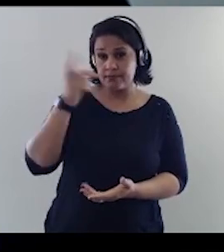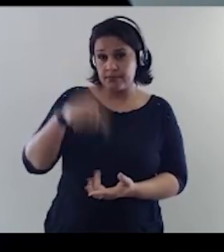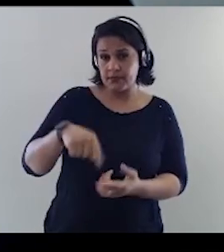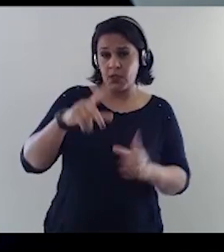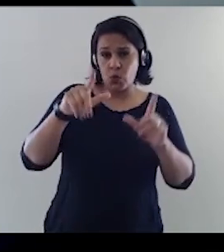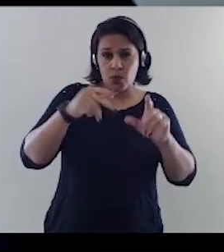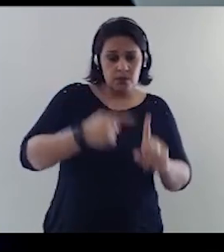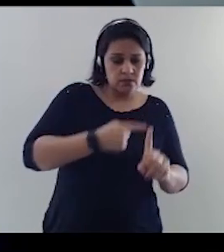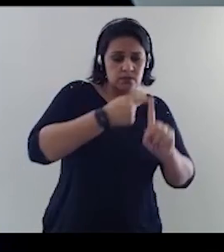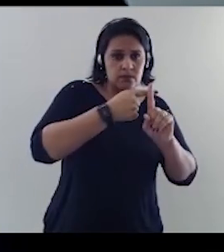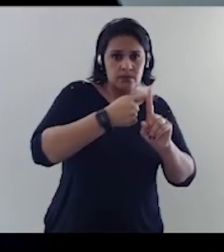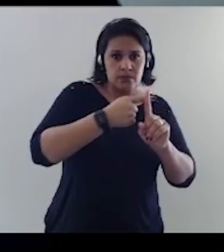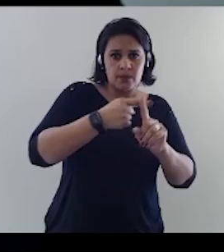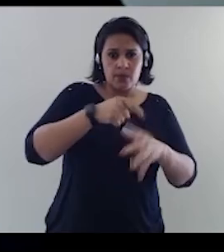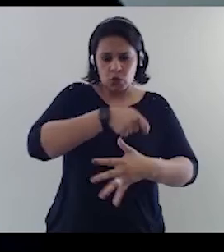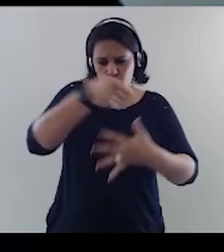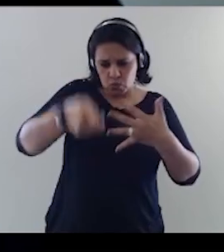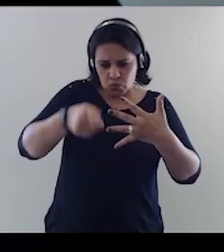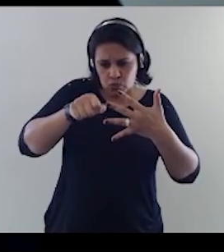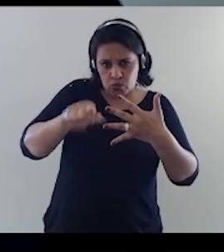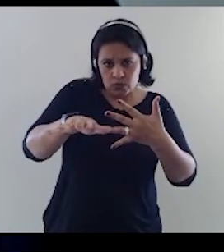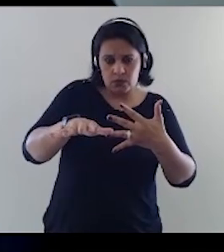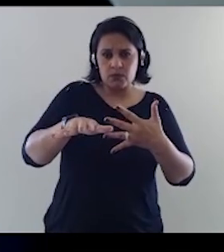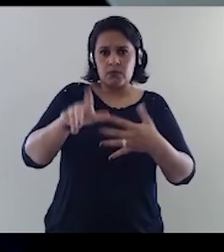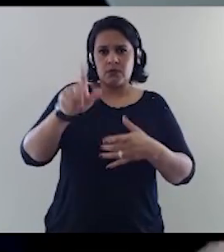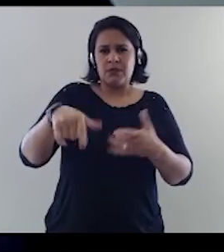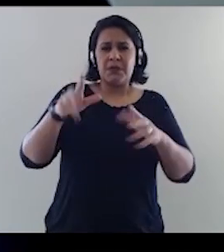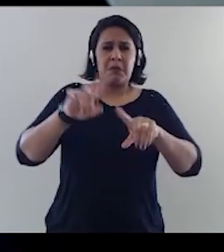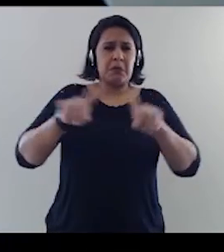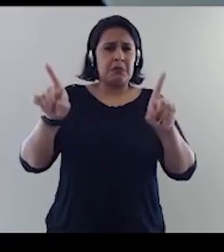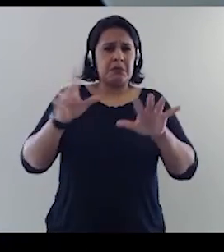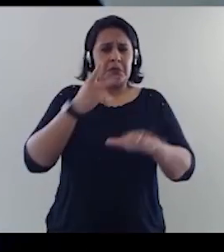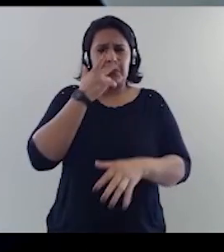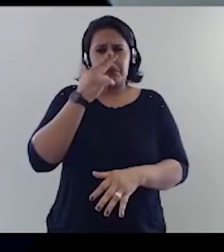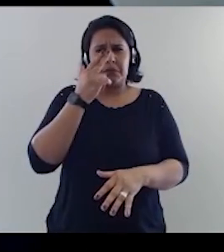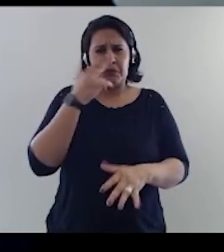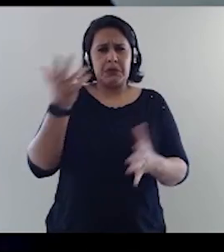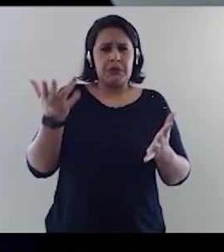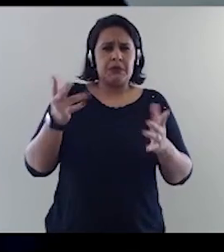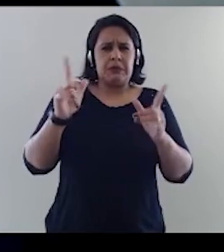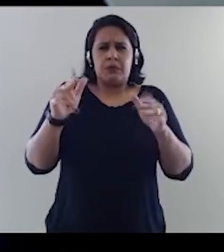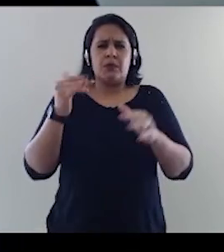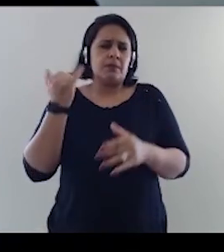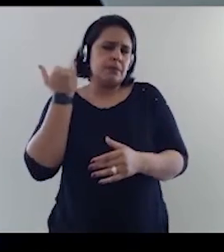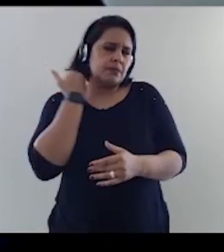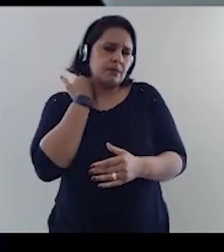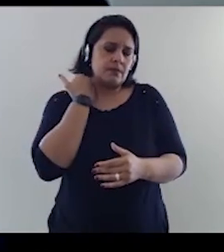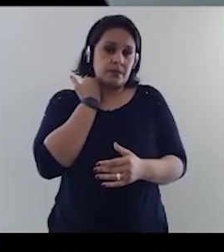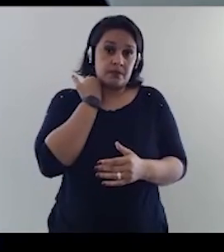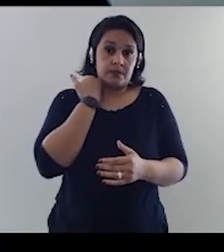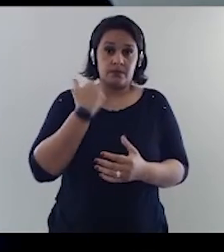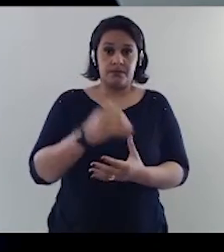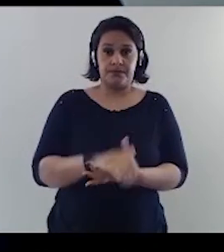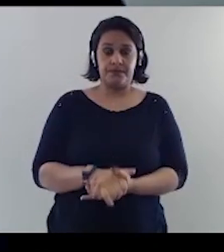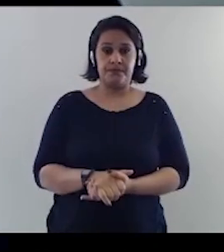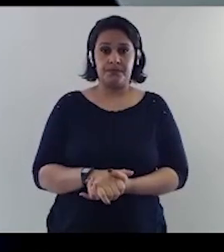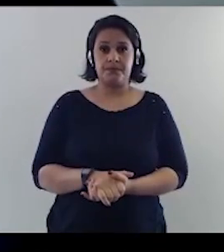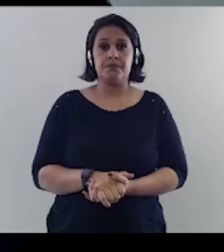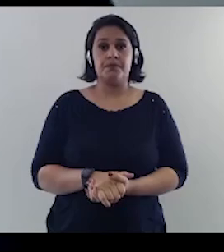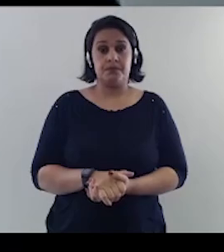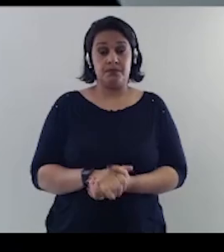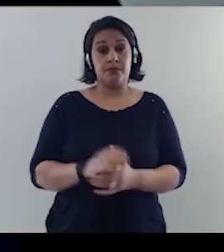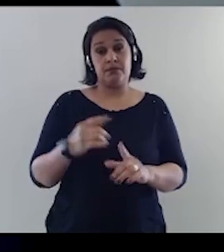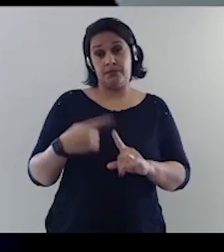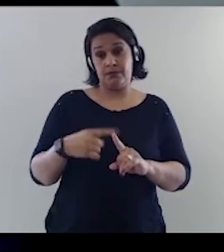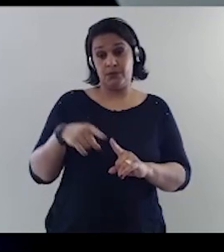positivismo jurisprudencial preguiçoso, que pode, de facto, engessar o direito e não permitir